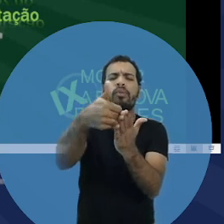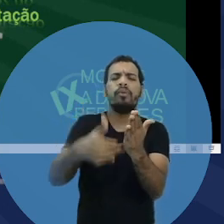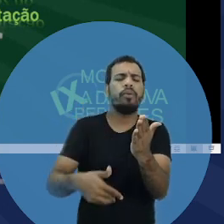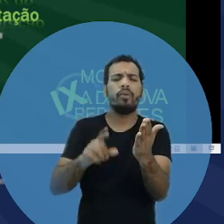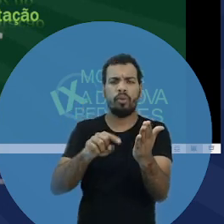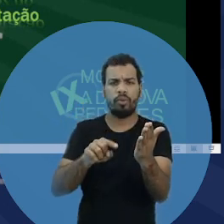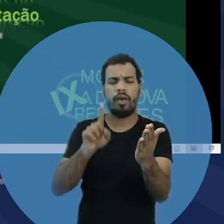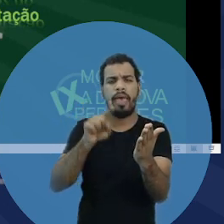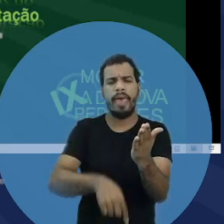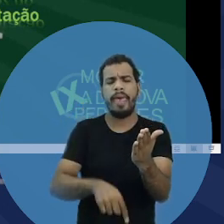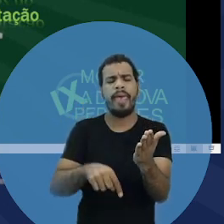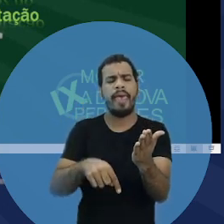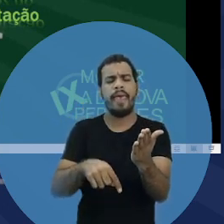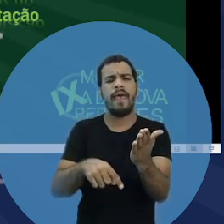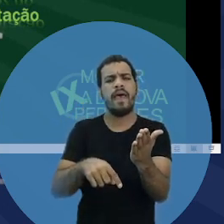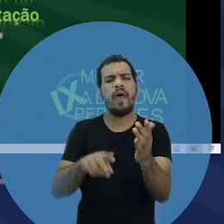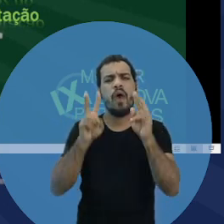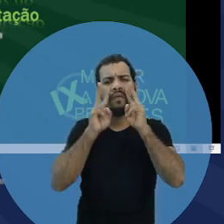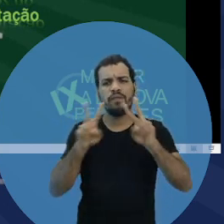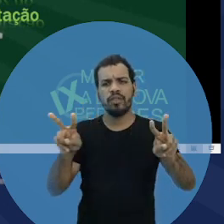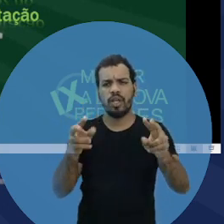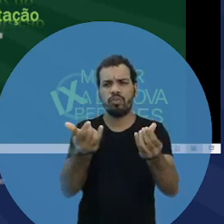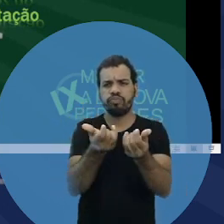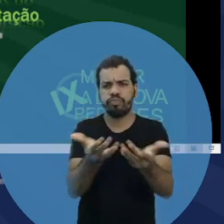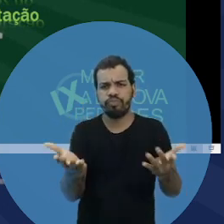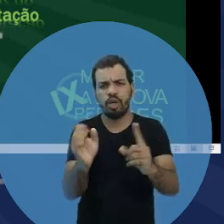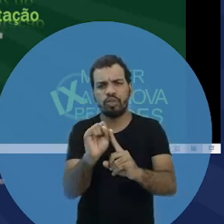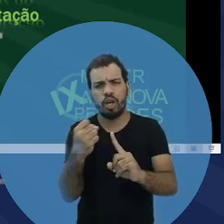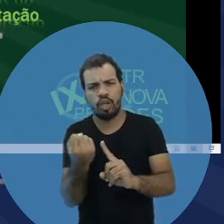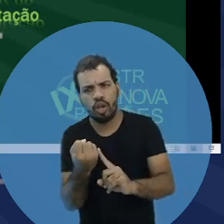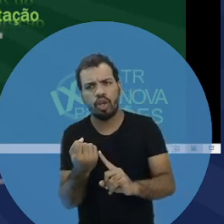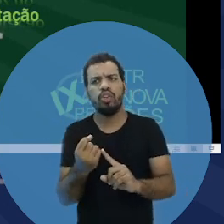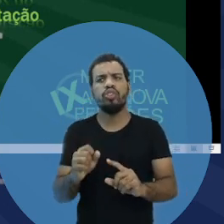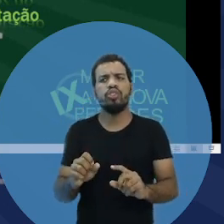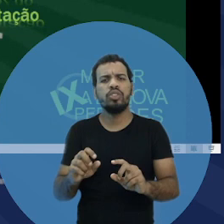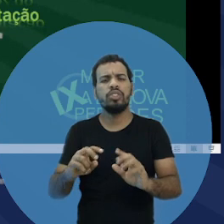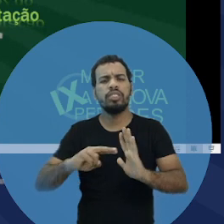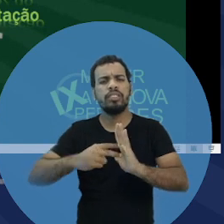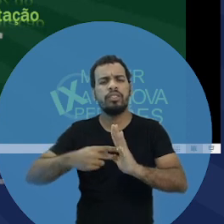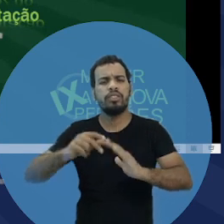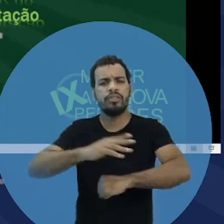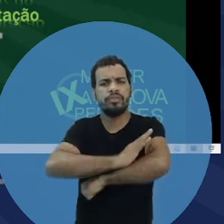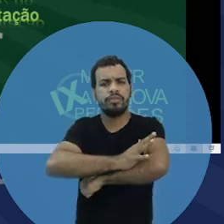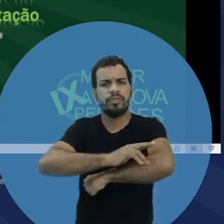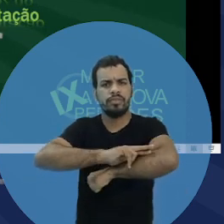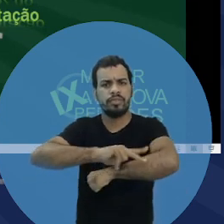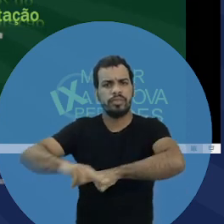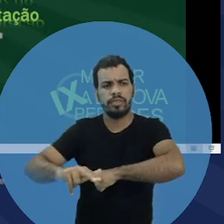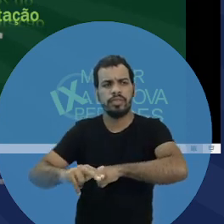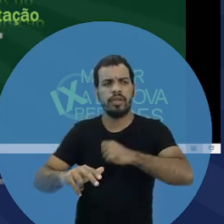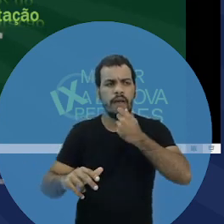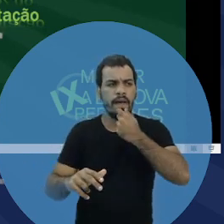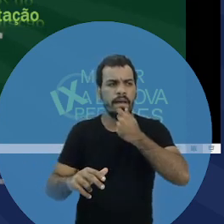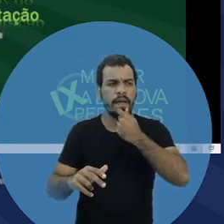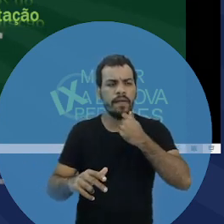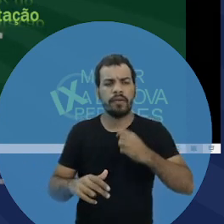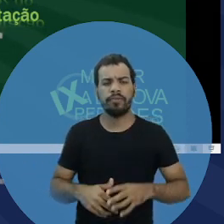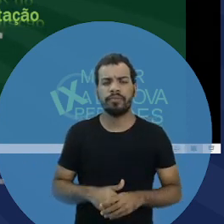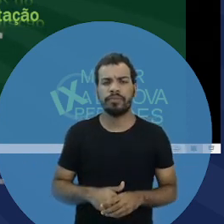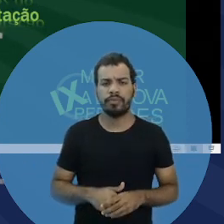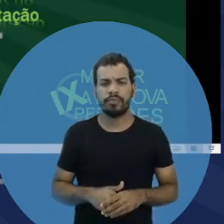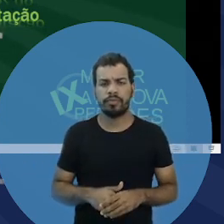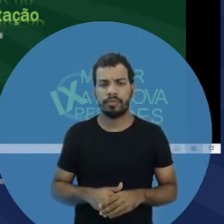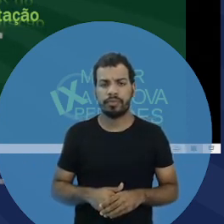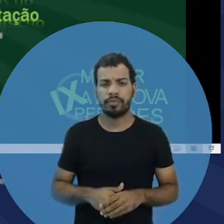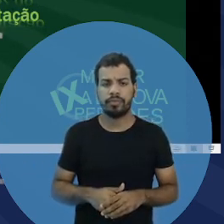visão, né, sociológica sobre questões raciais, assim, dentro de uma linguagem